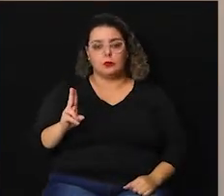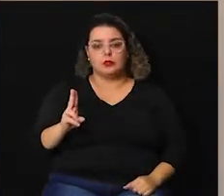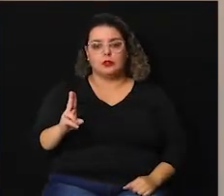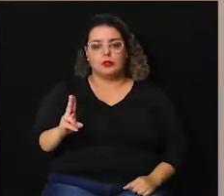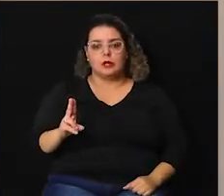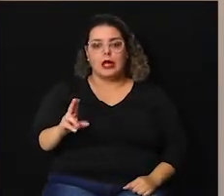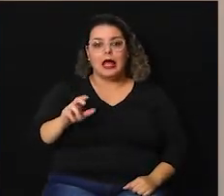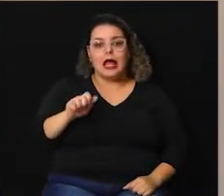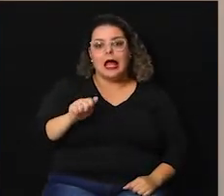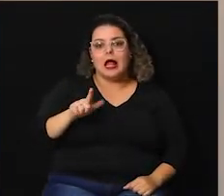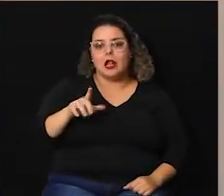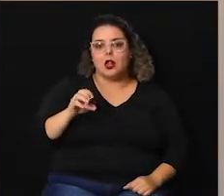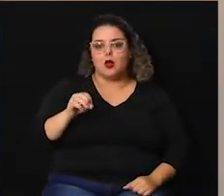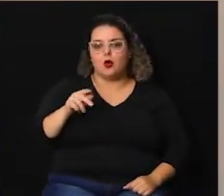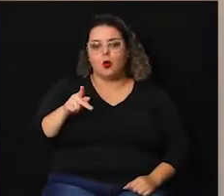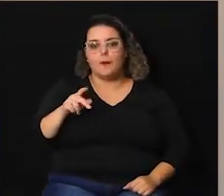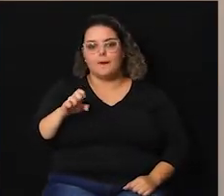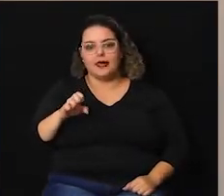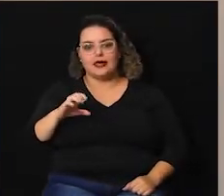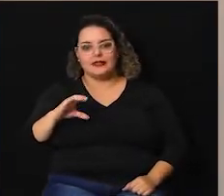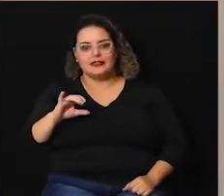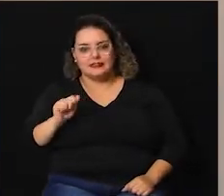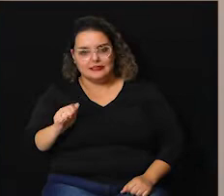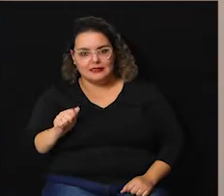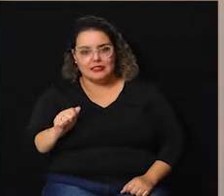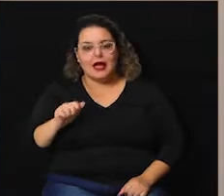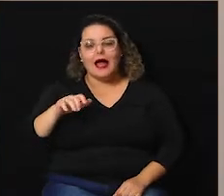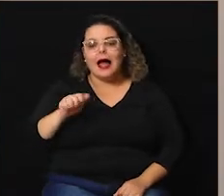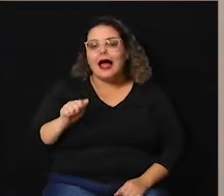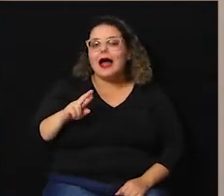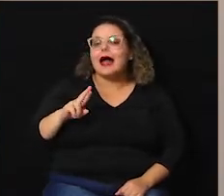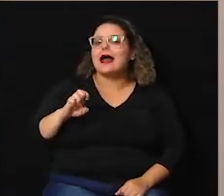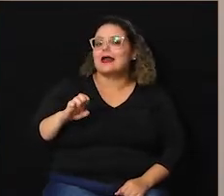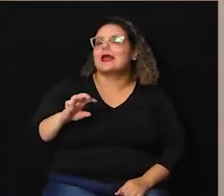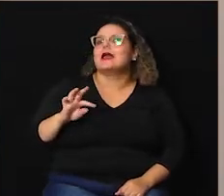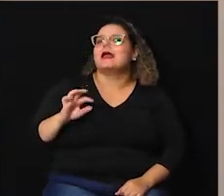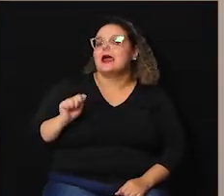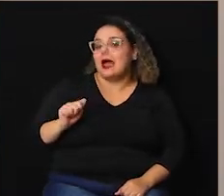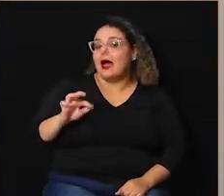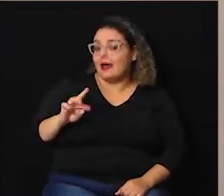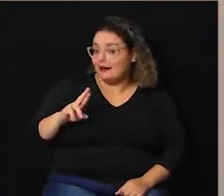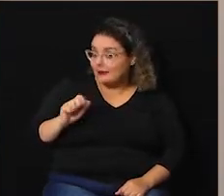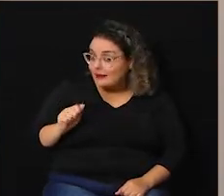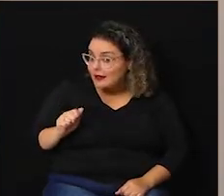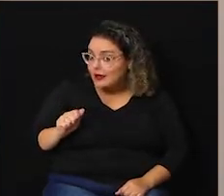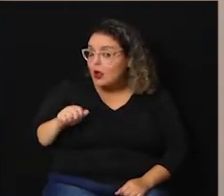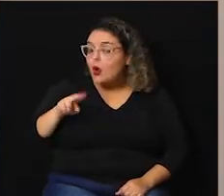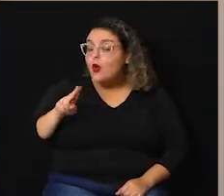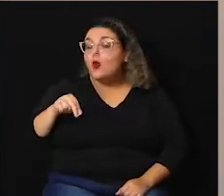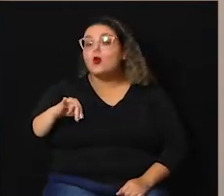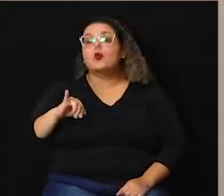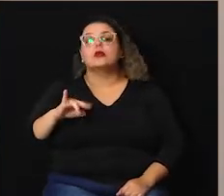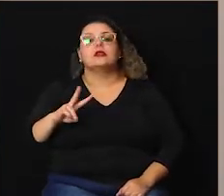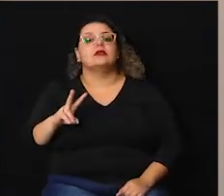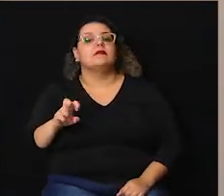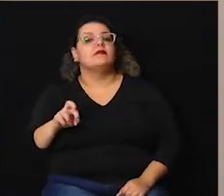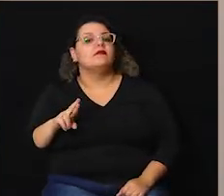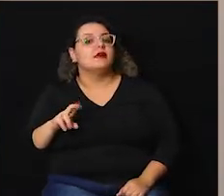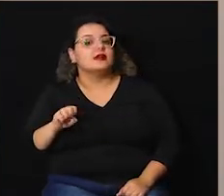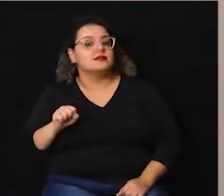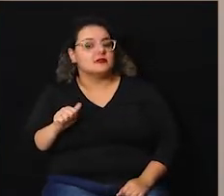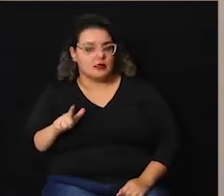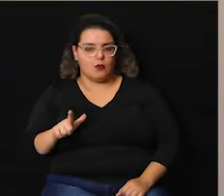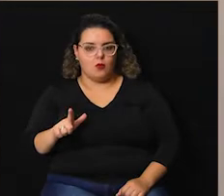de alopecia areata universal. Mais uma coisa, é muito importante